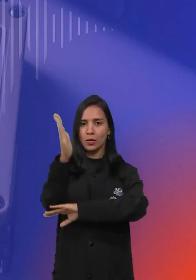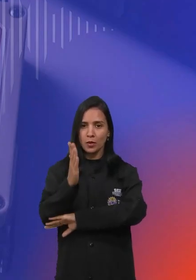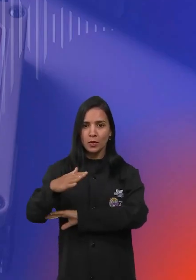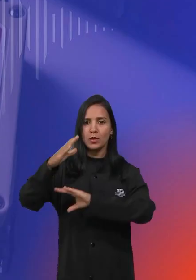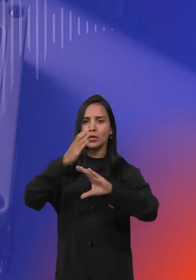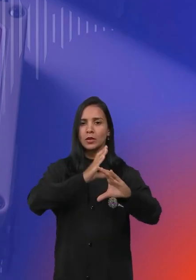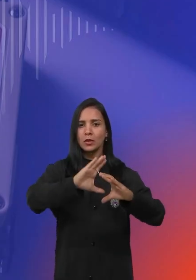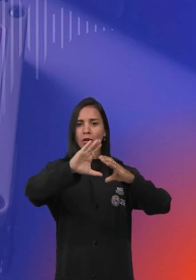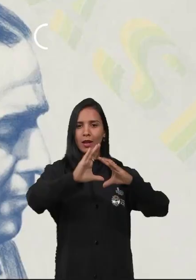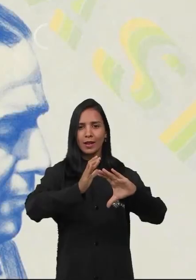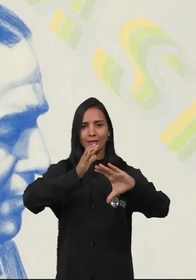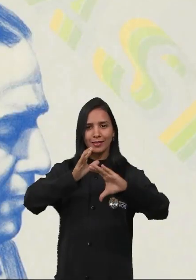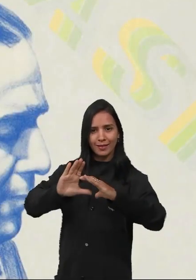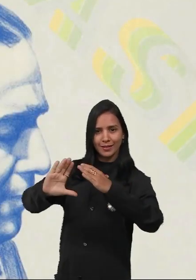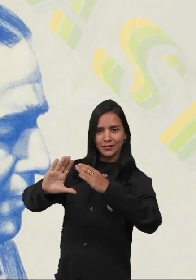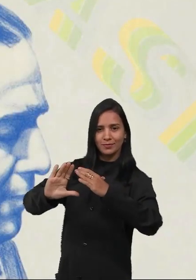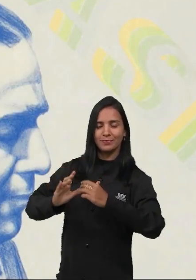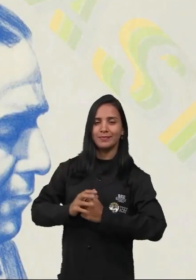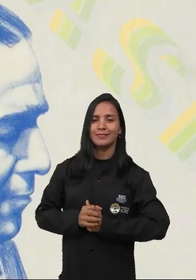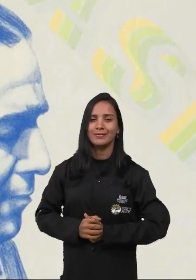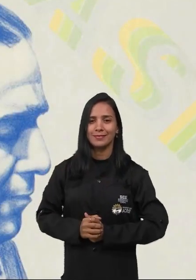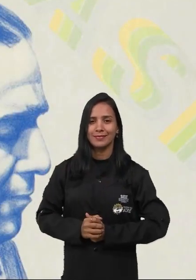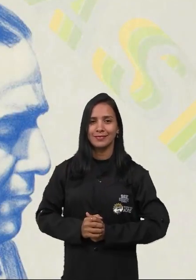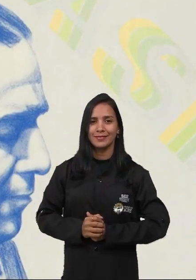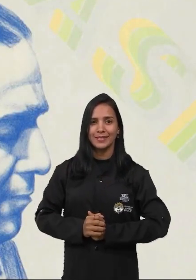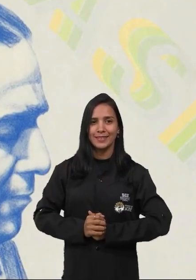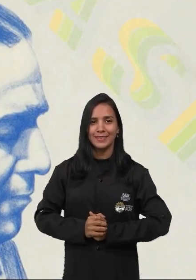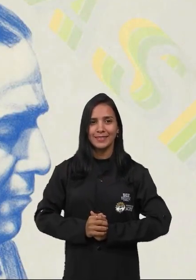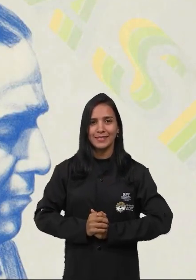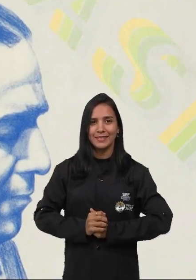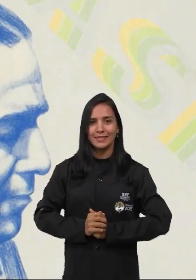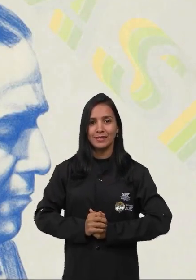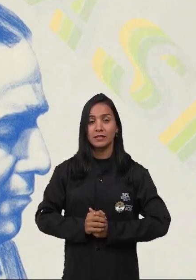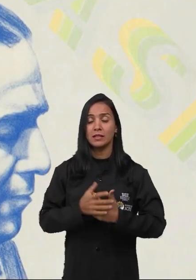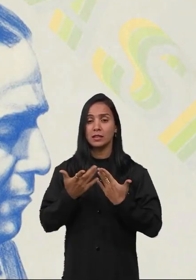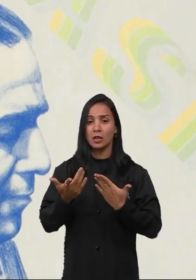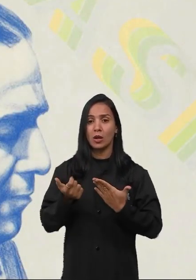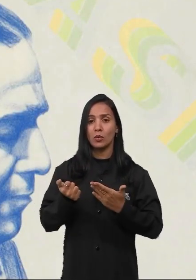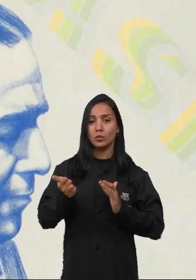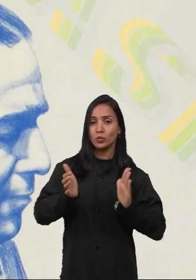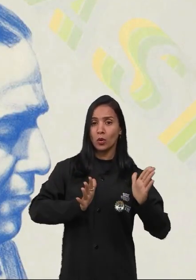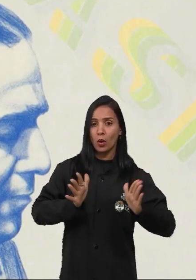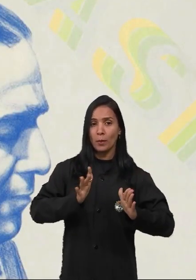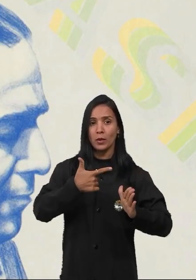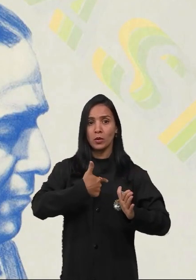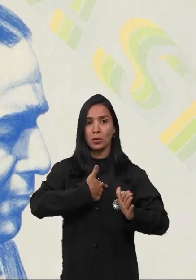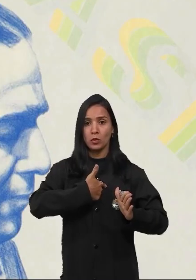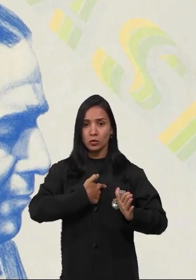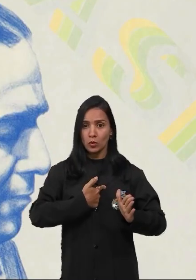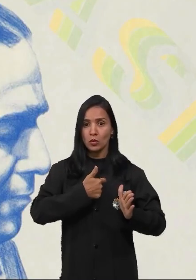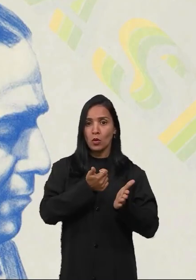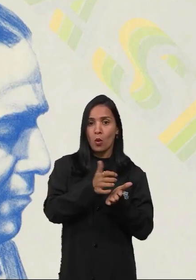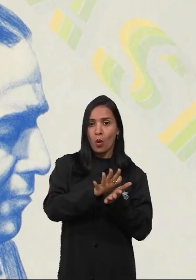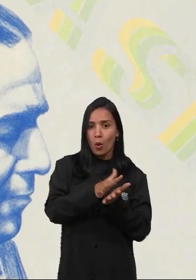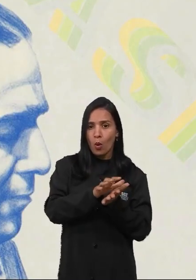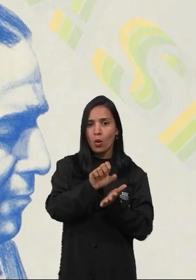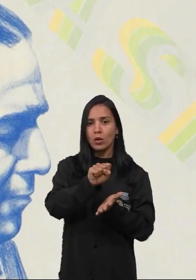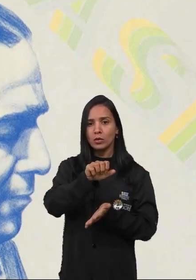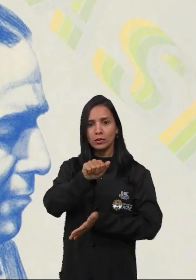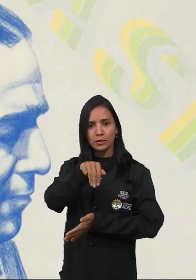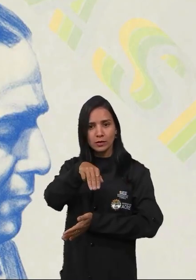em canções. Nós vamos começar pela Era Vargas, onde o samba ele passou a ser